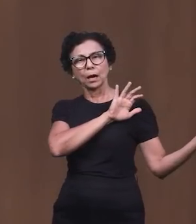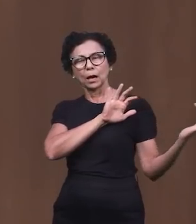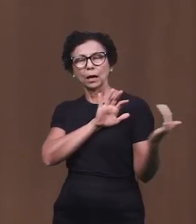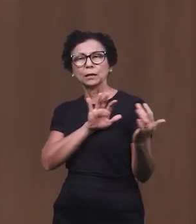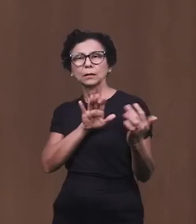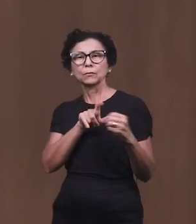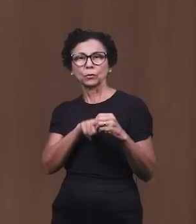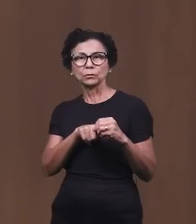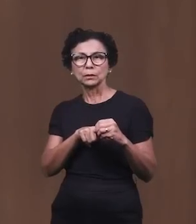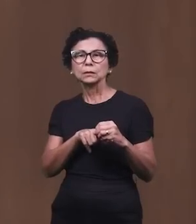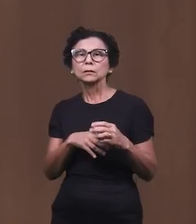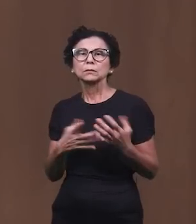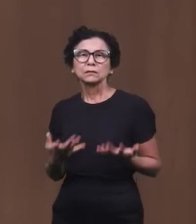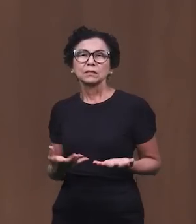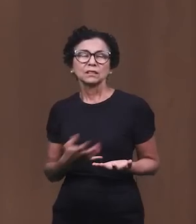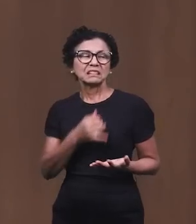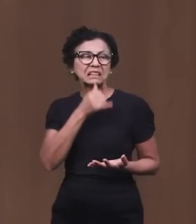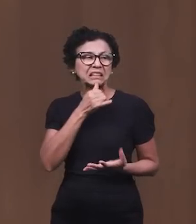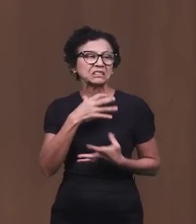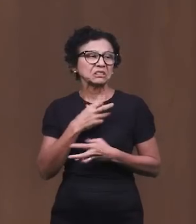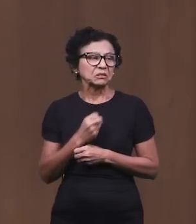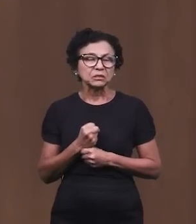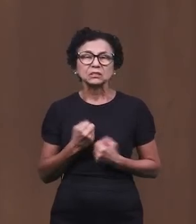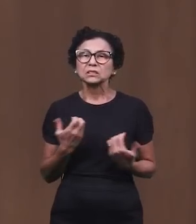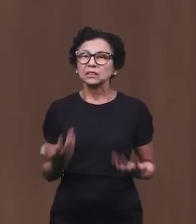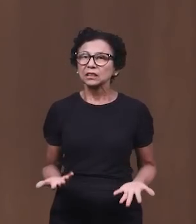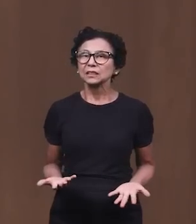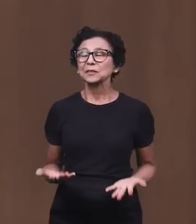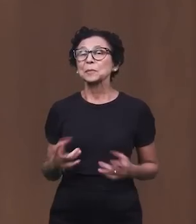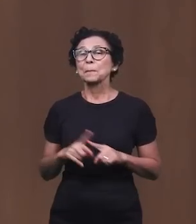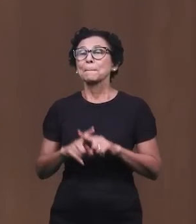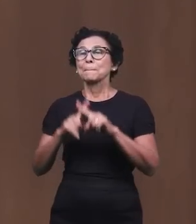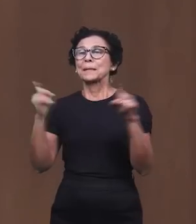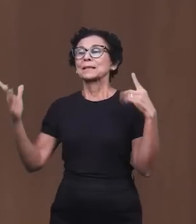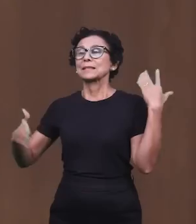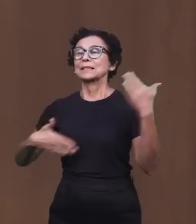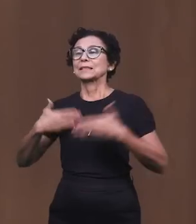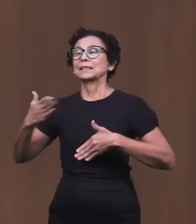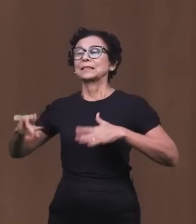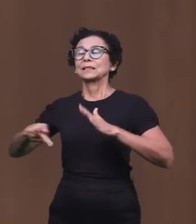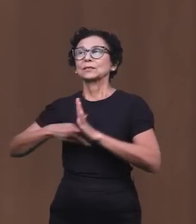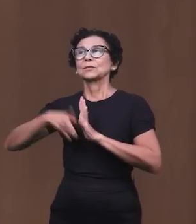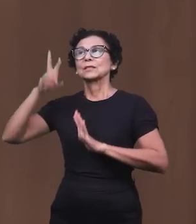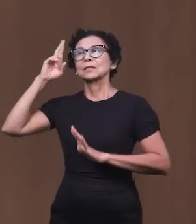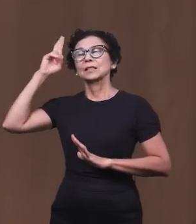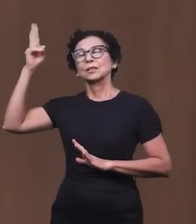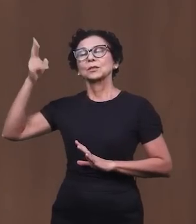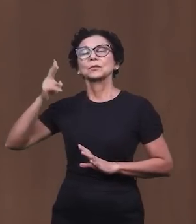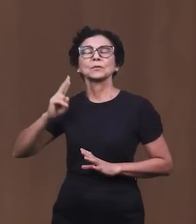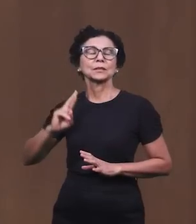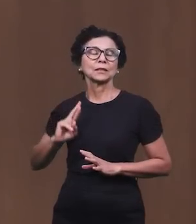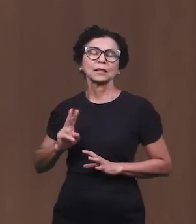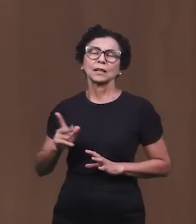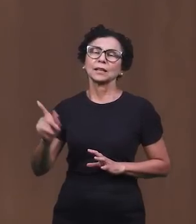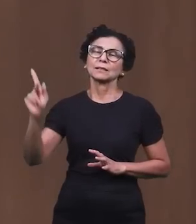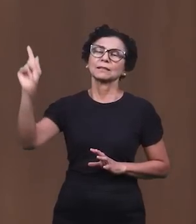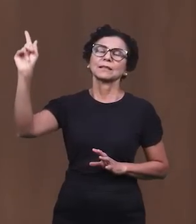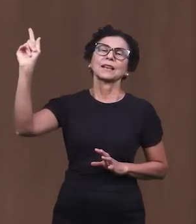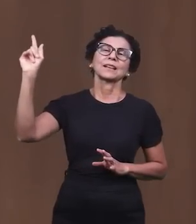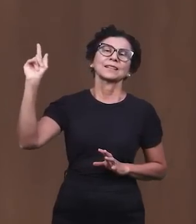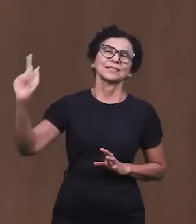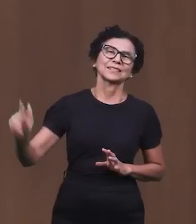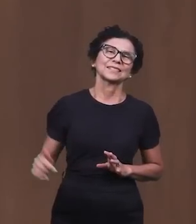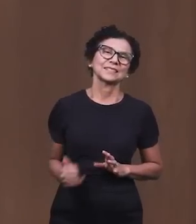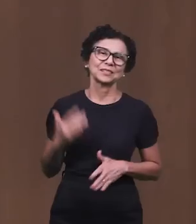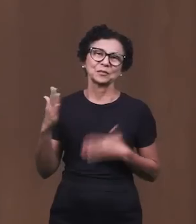alma, é a alegria que permanece, é a alegria que te faz louvar, é a alegria que nós carregamos no Senhor porque foi